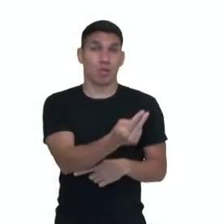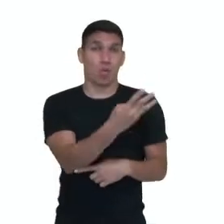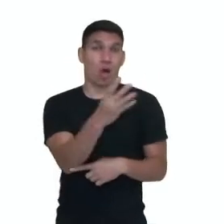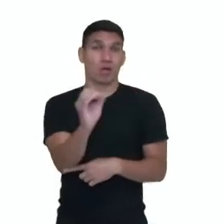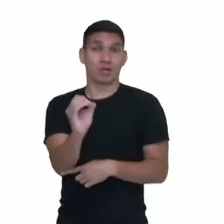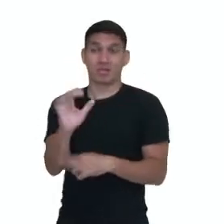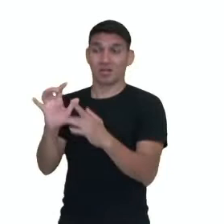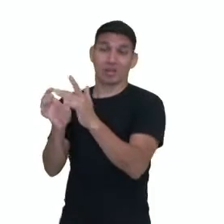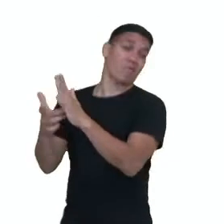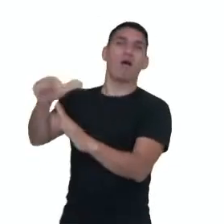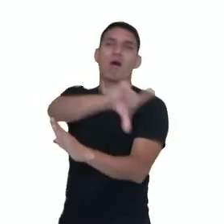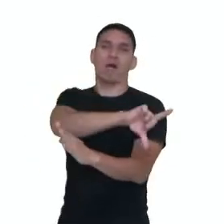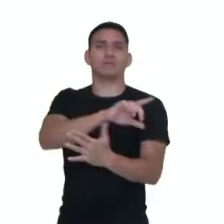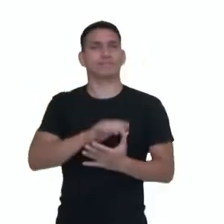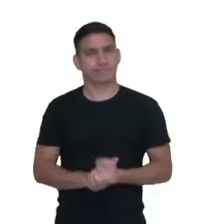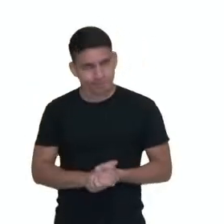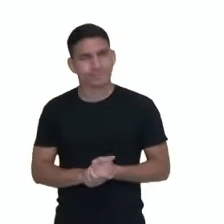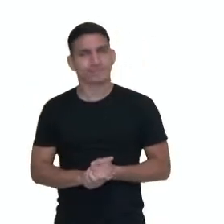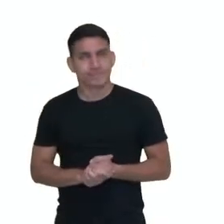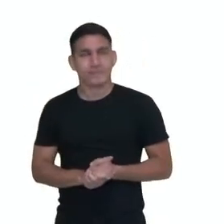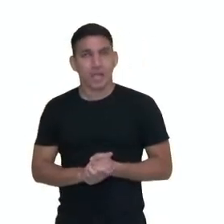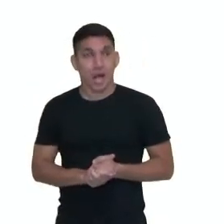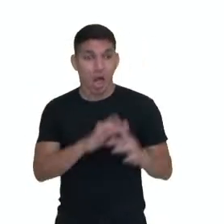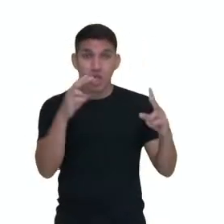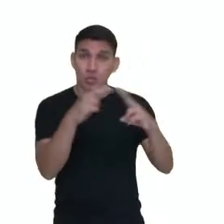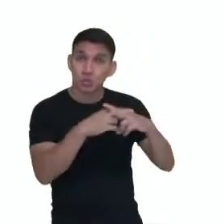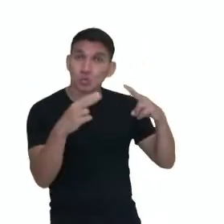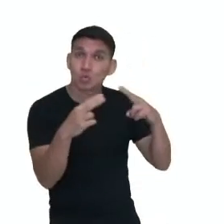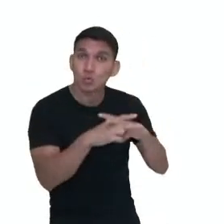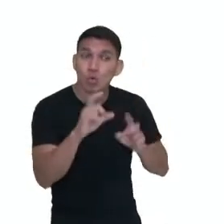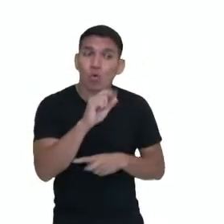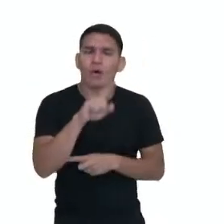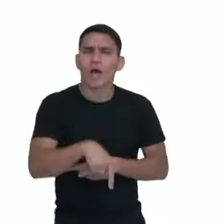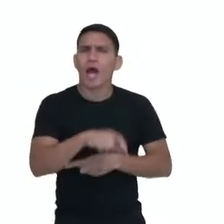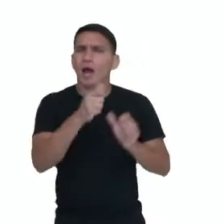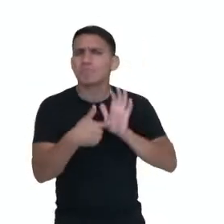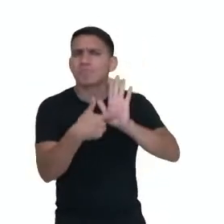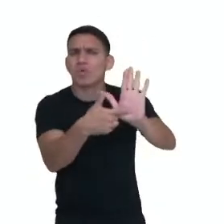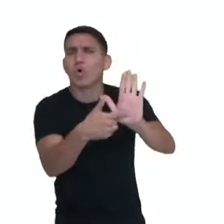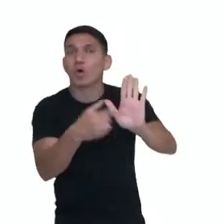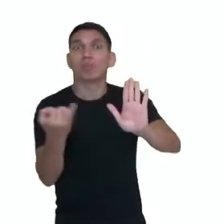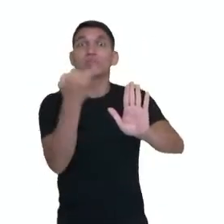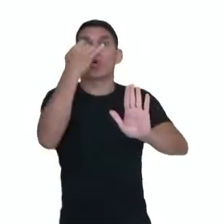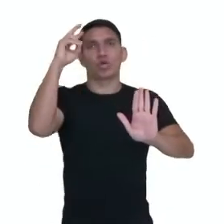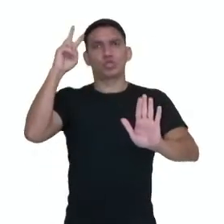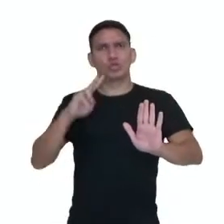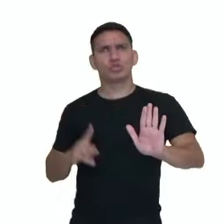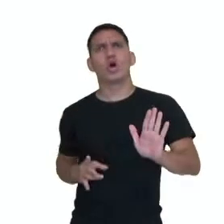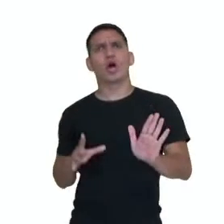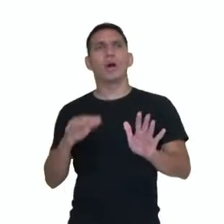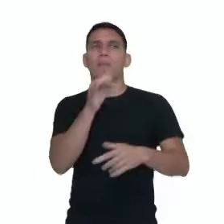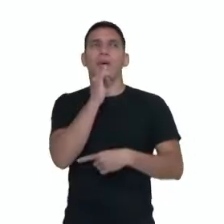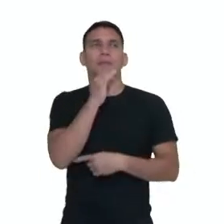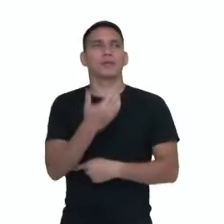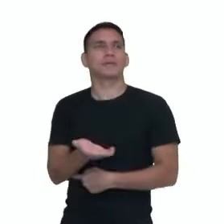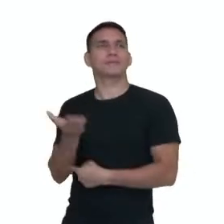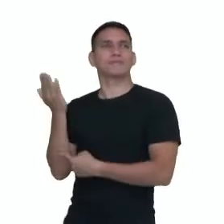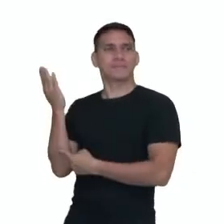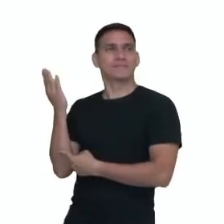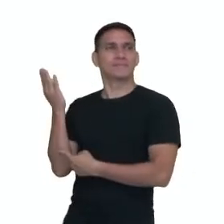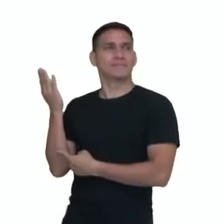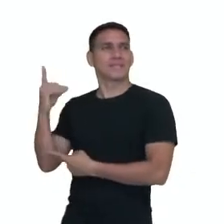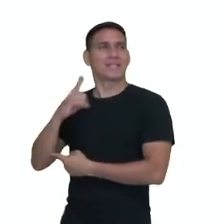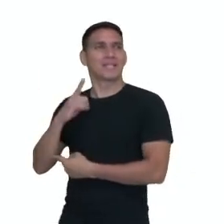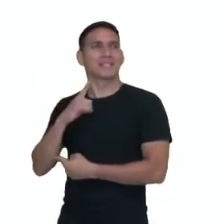2400 a.C. As lutas são mencionadas em importantes obras históricas, como a Ilíada, do grego Homero, no